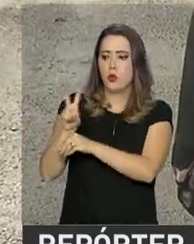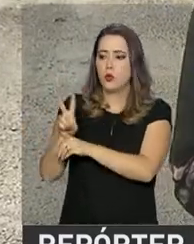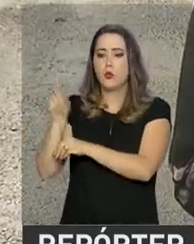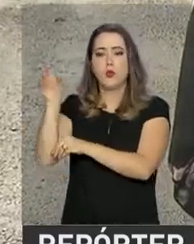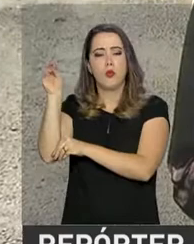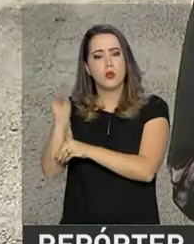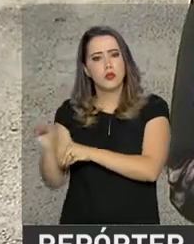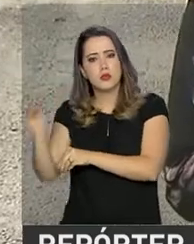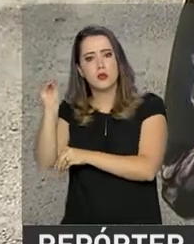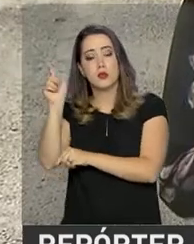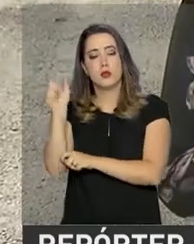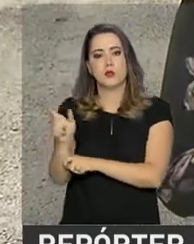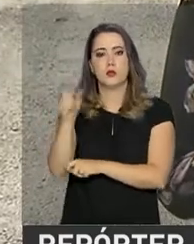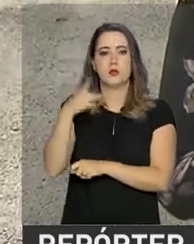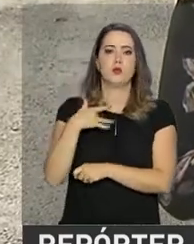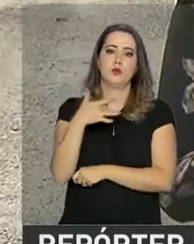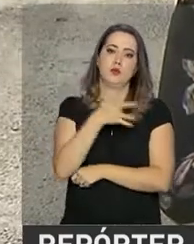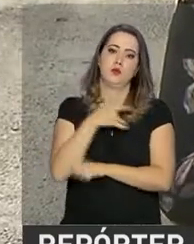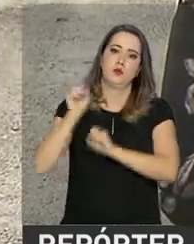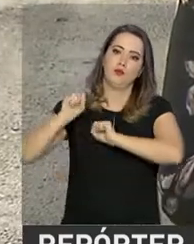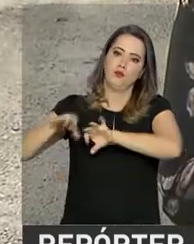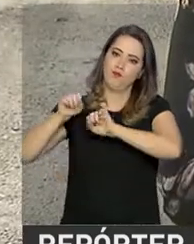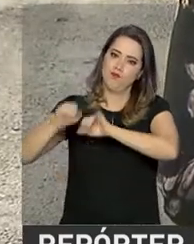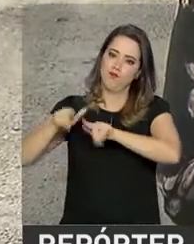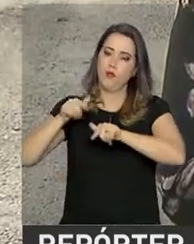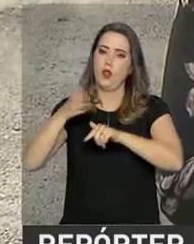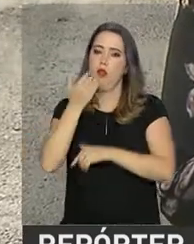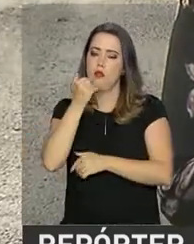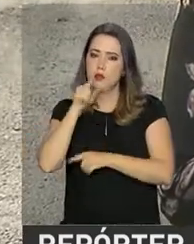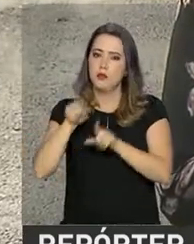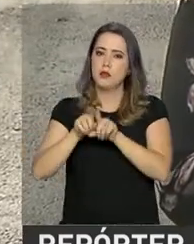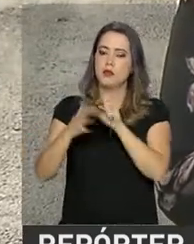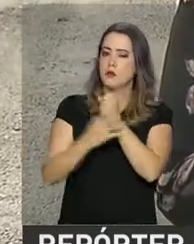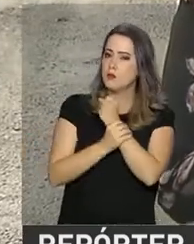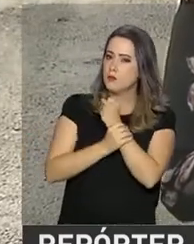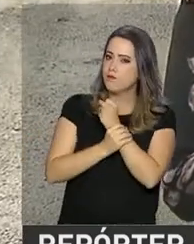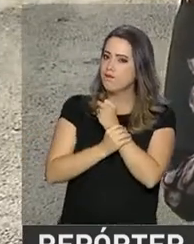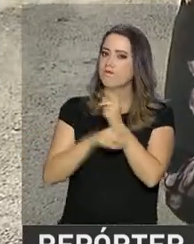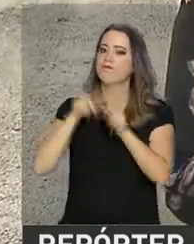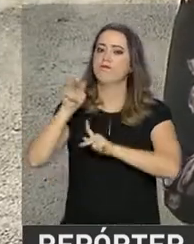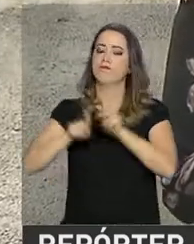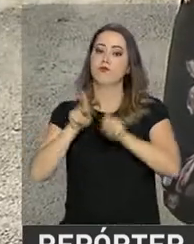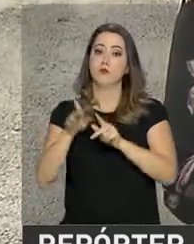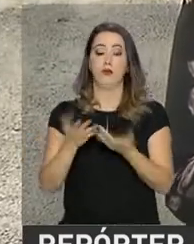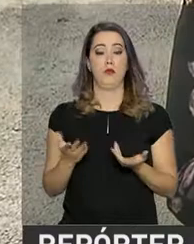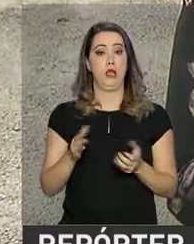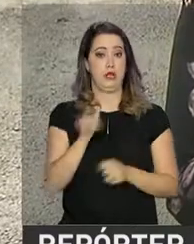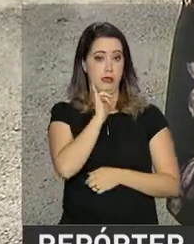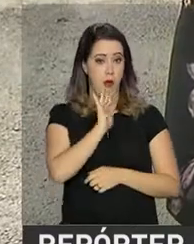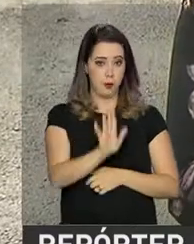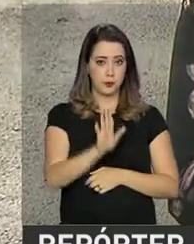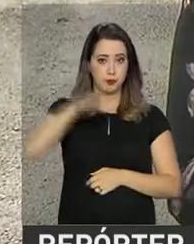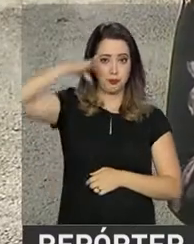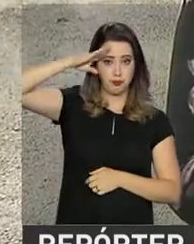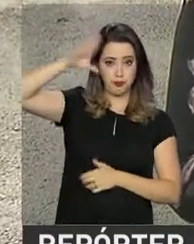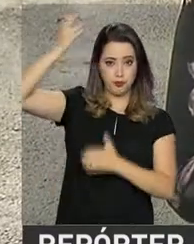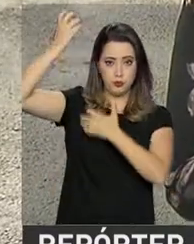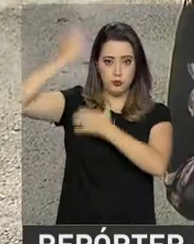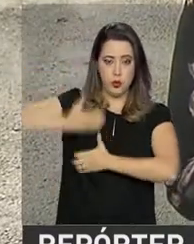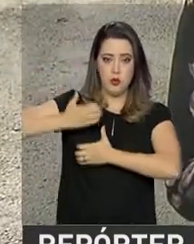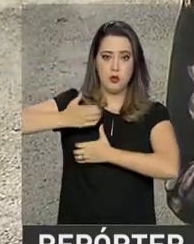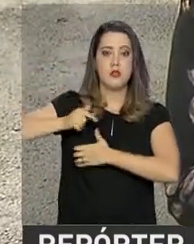saúde educação alimentação e segurança pública o exército por exemplo está à frente da operação